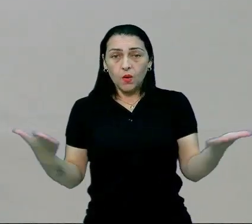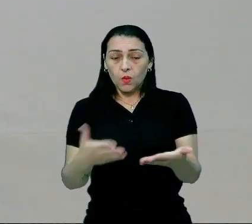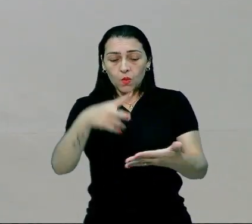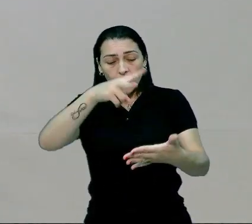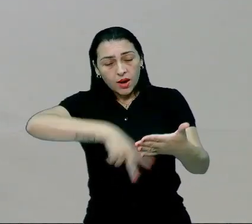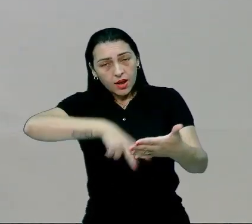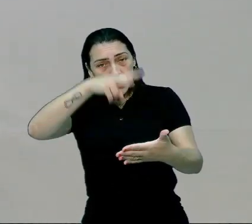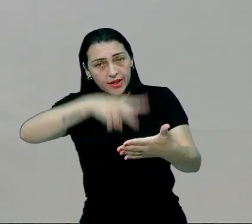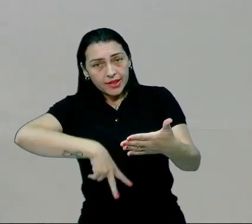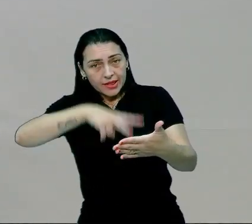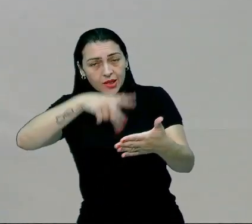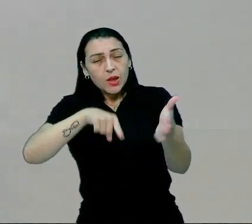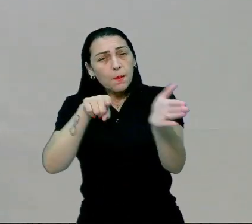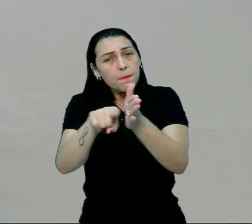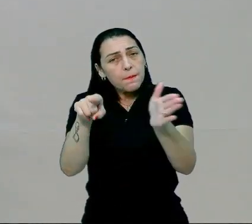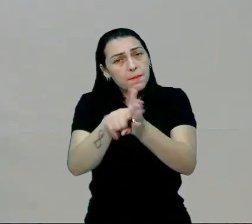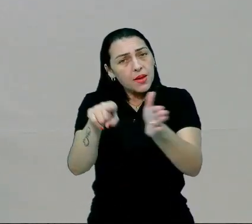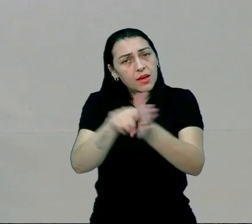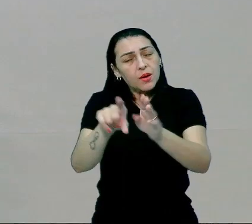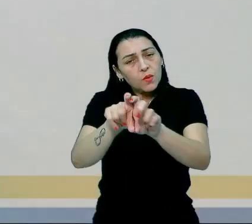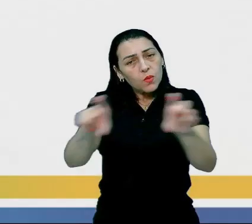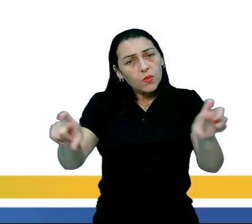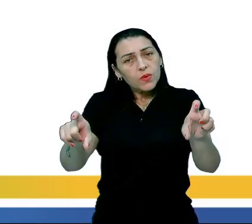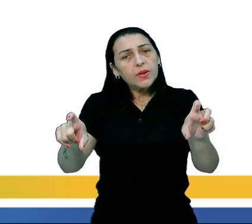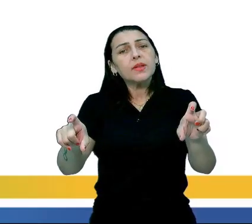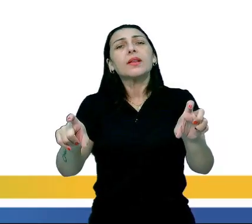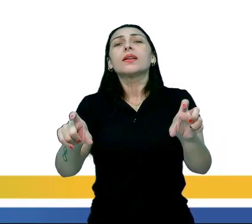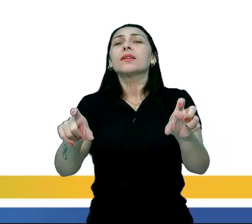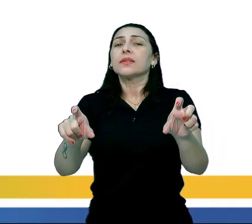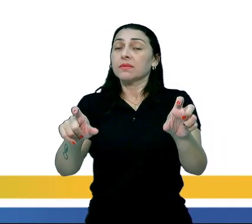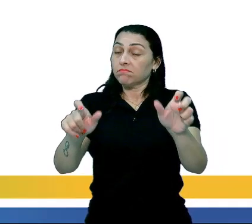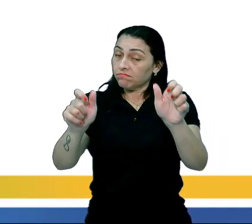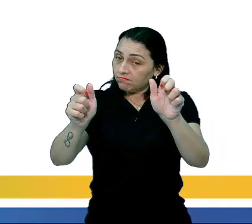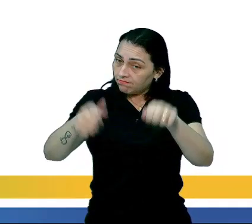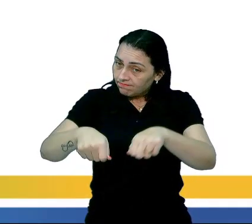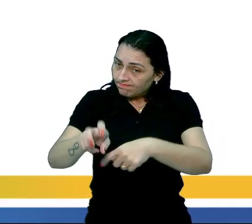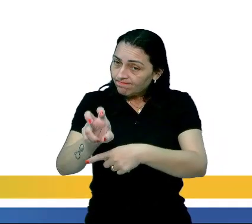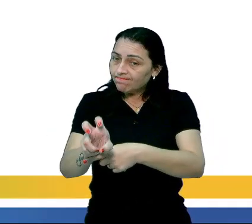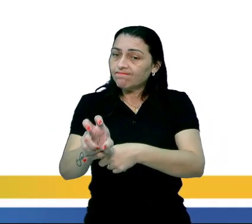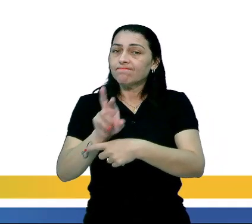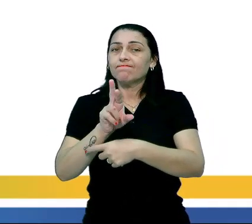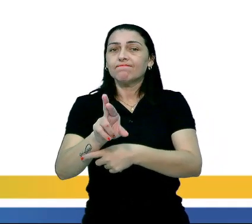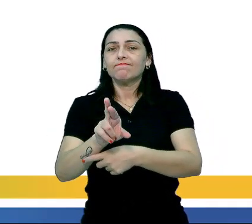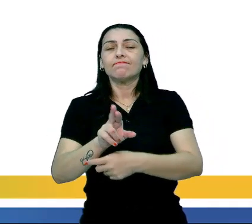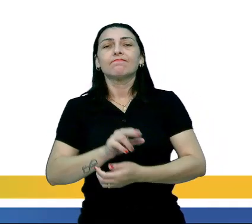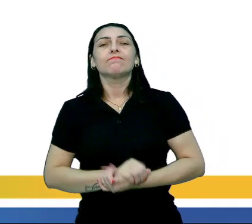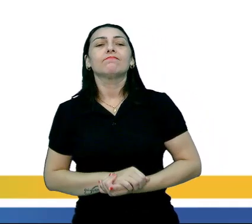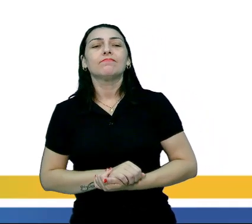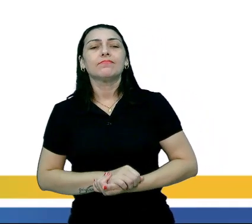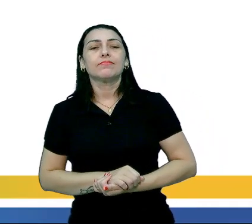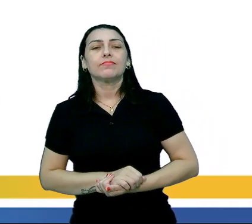a leitura do comando da questão e ainda das 5 possibilidades de resposta.